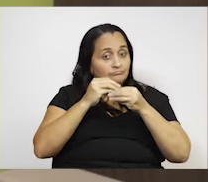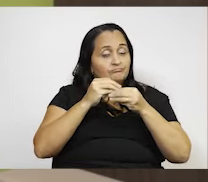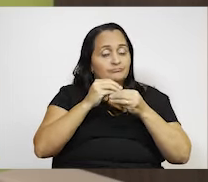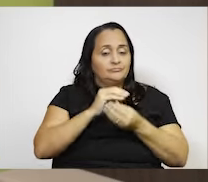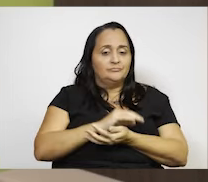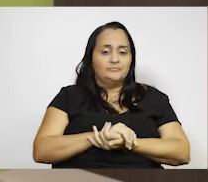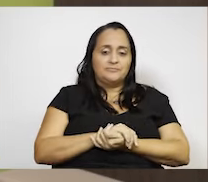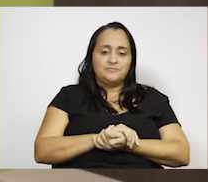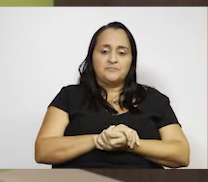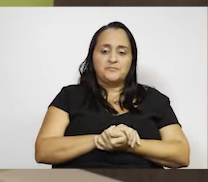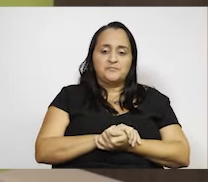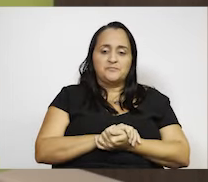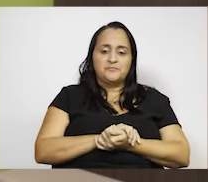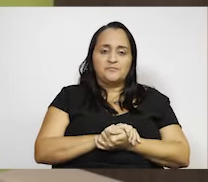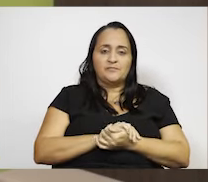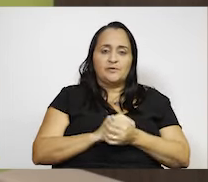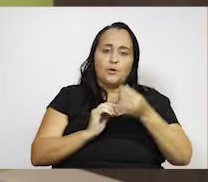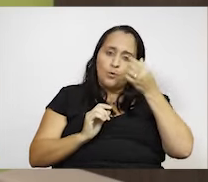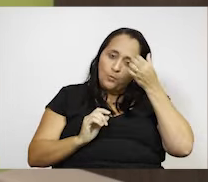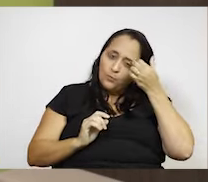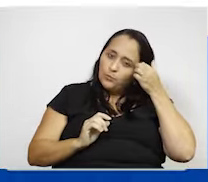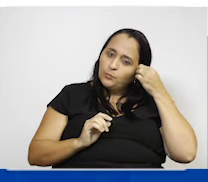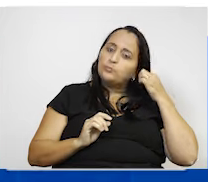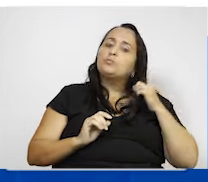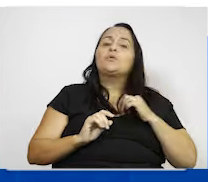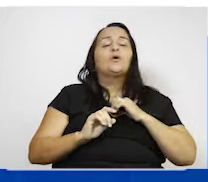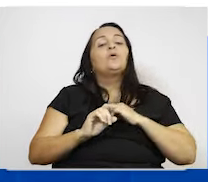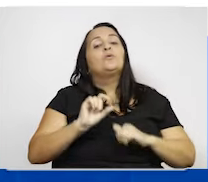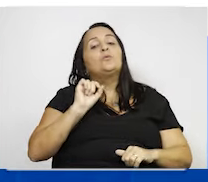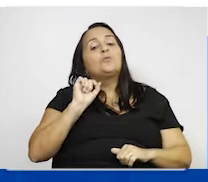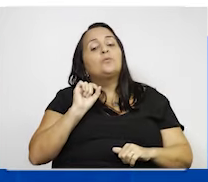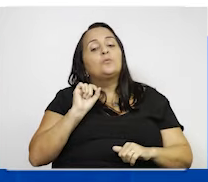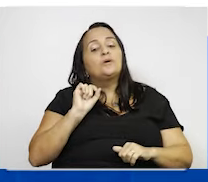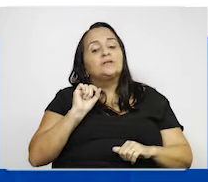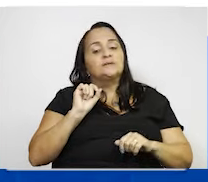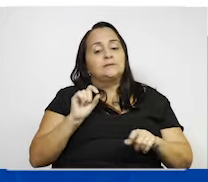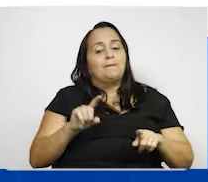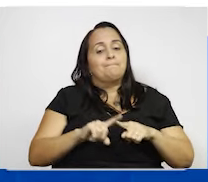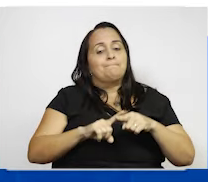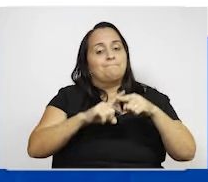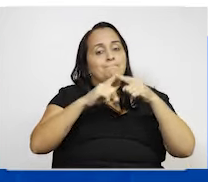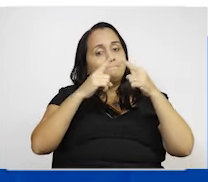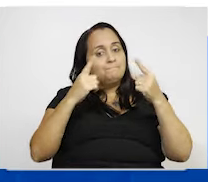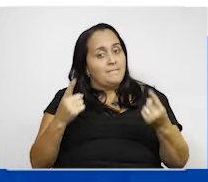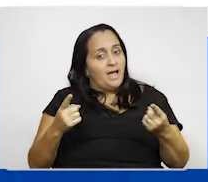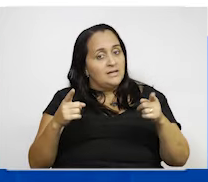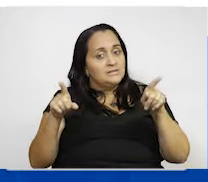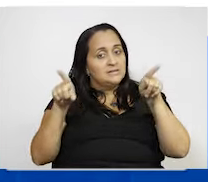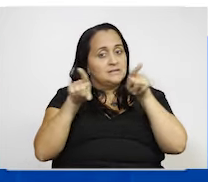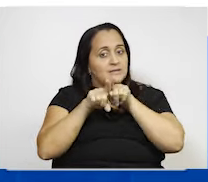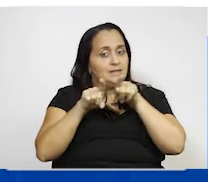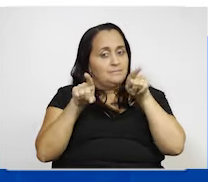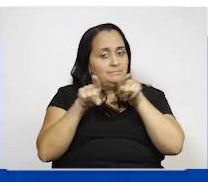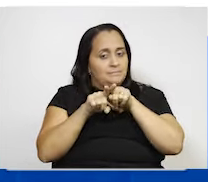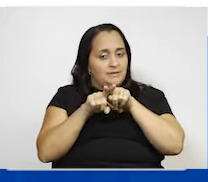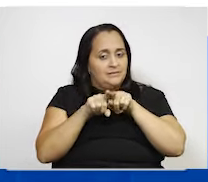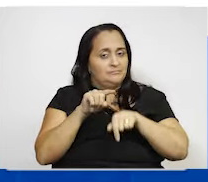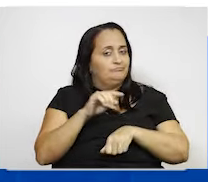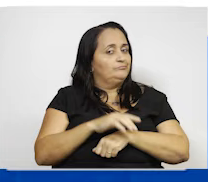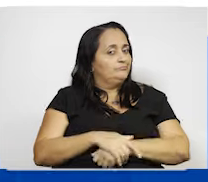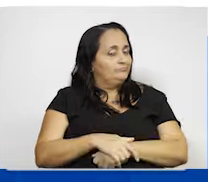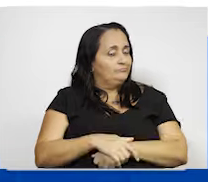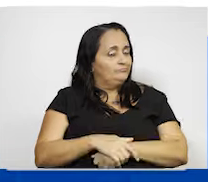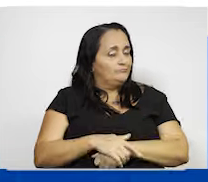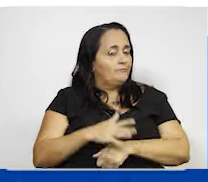discutindo, beleza? Outro articulador também muito usado é mais também. E esse meus filhos